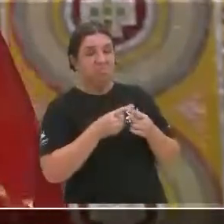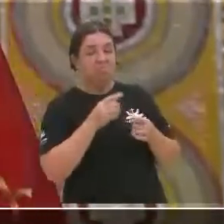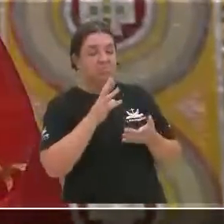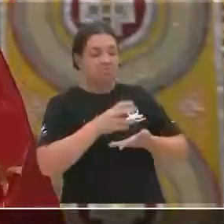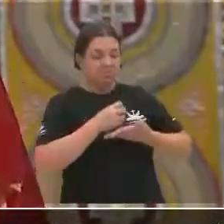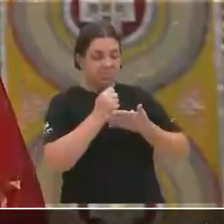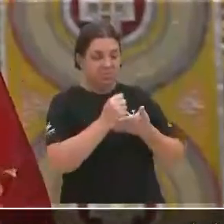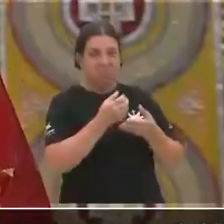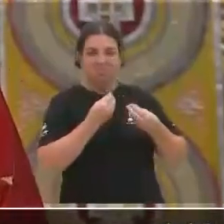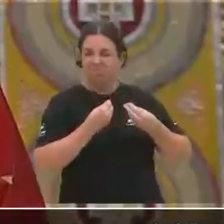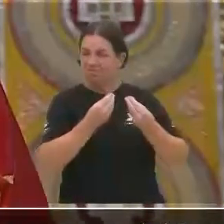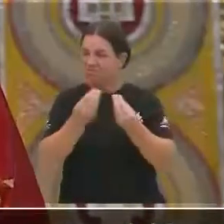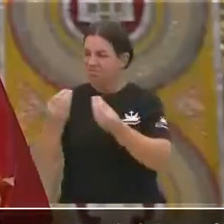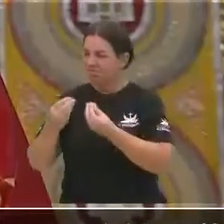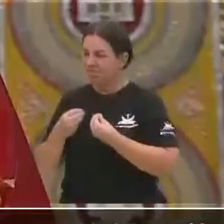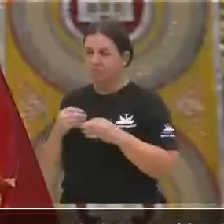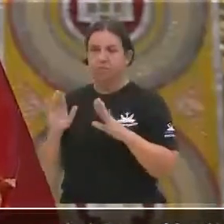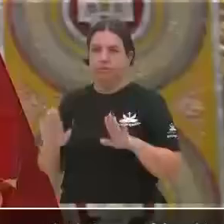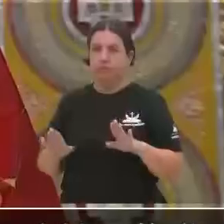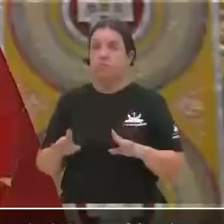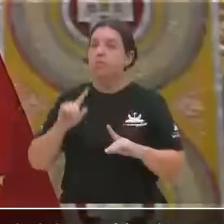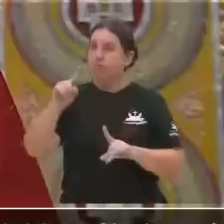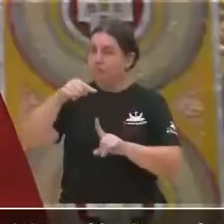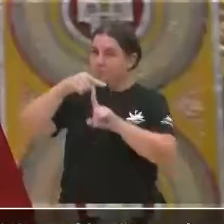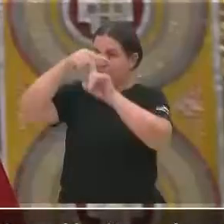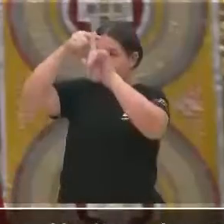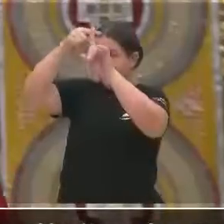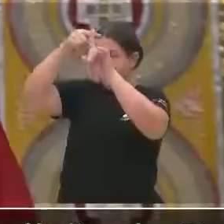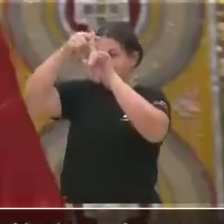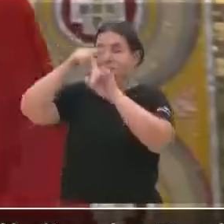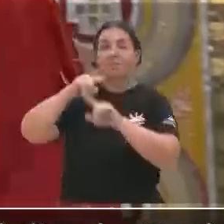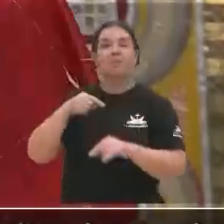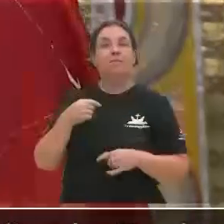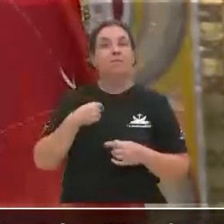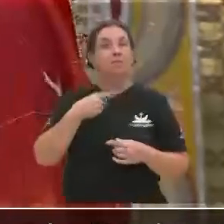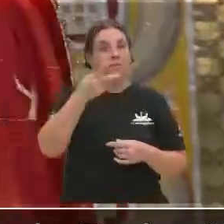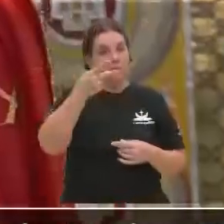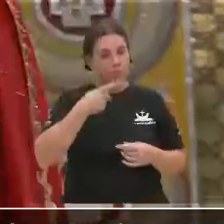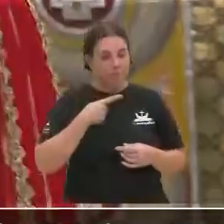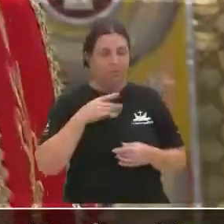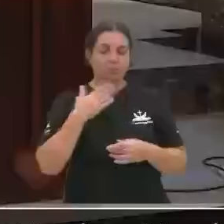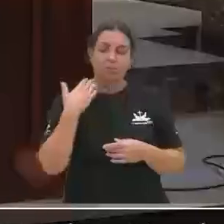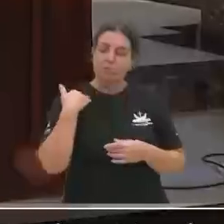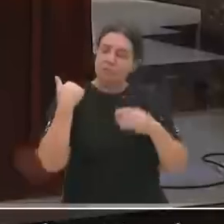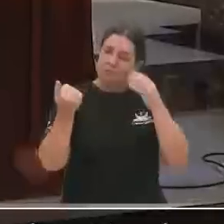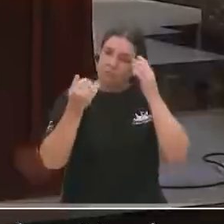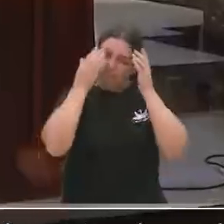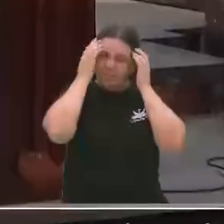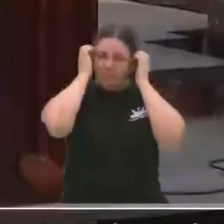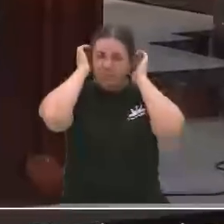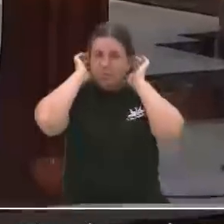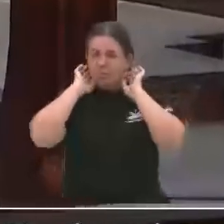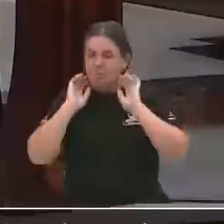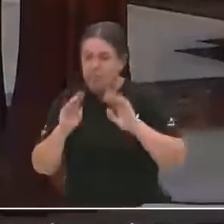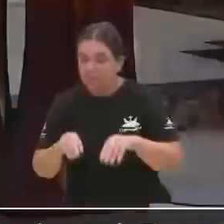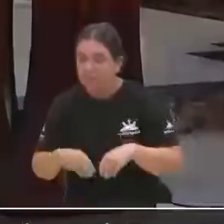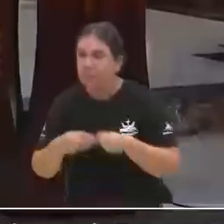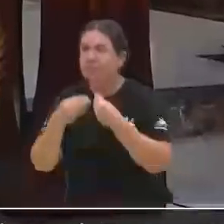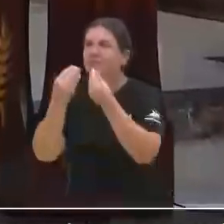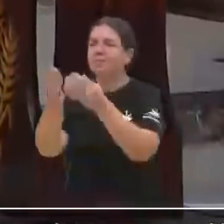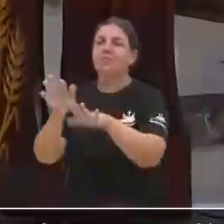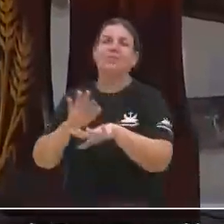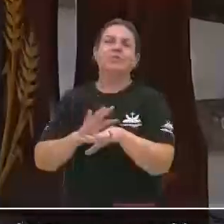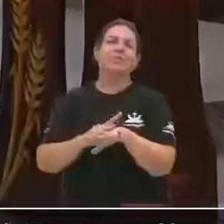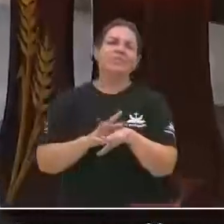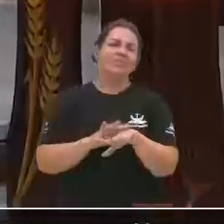aos pés da cruz de Jesus Eu e você somos chamados a colocar as nossas doenças